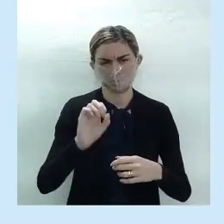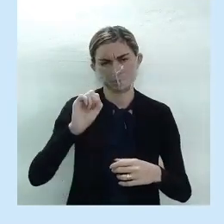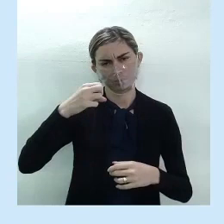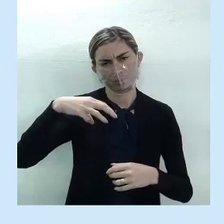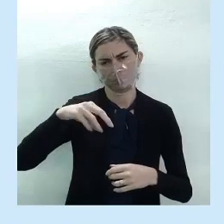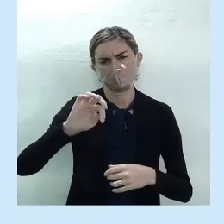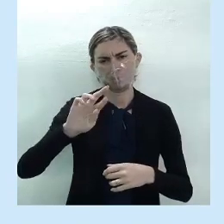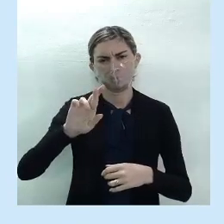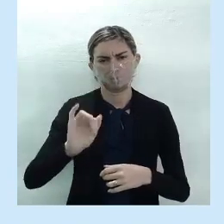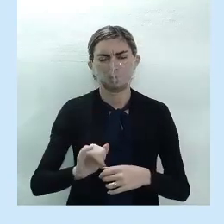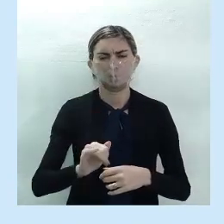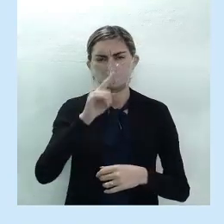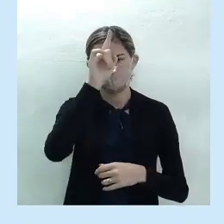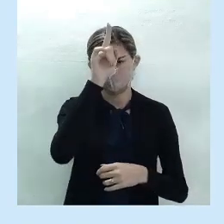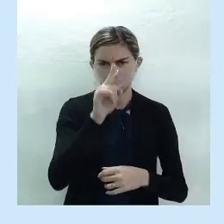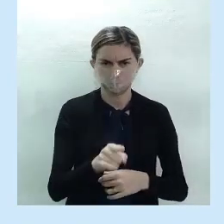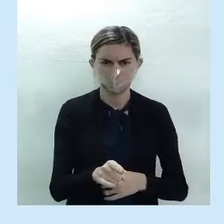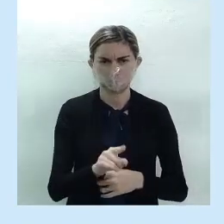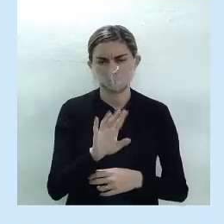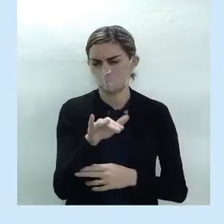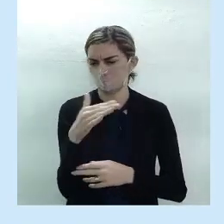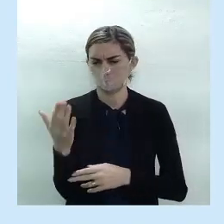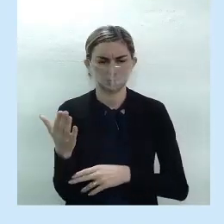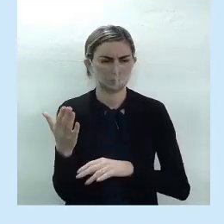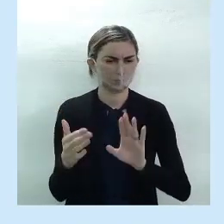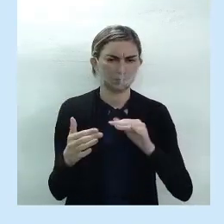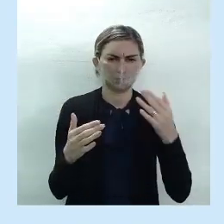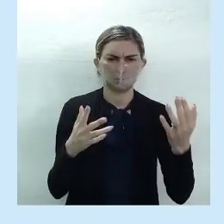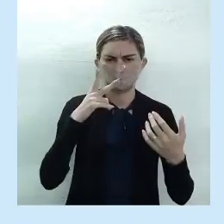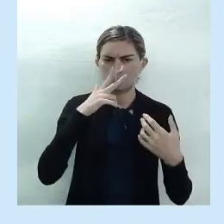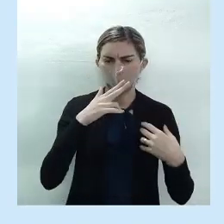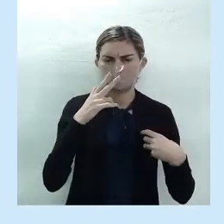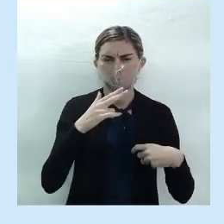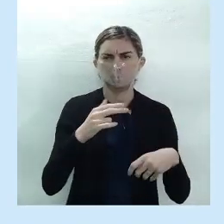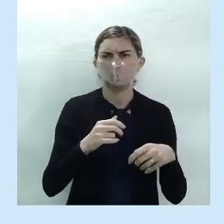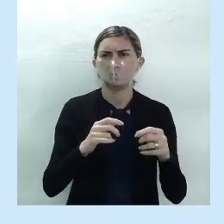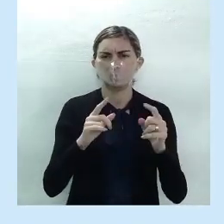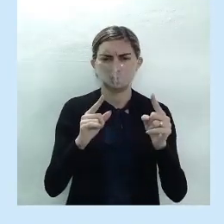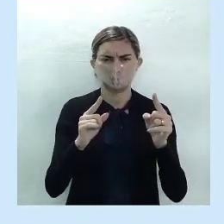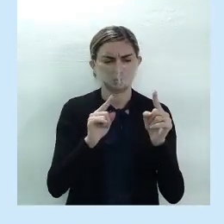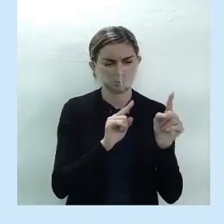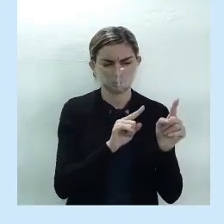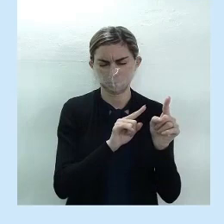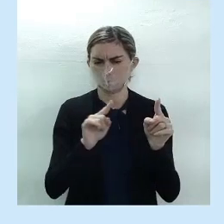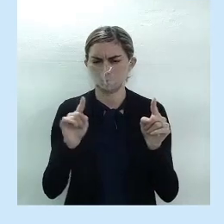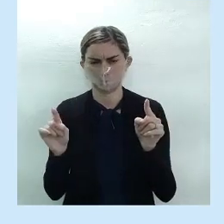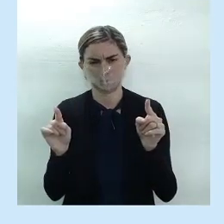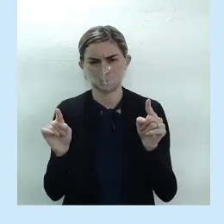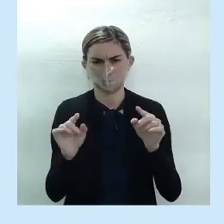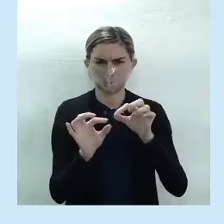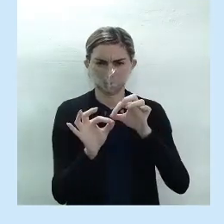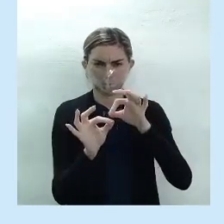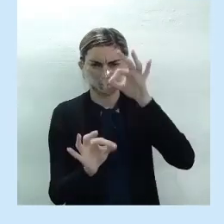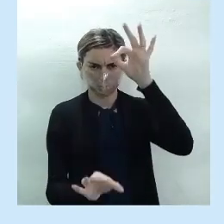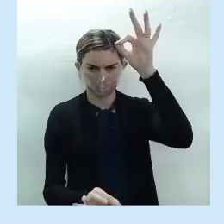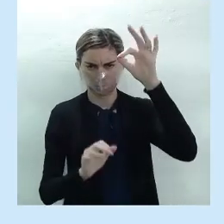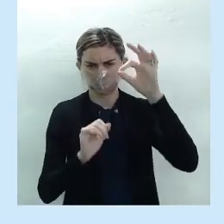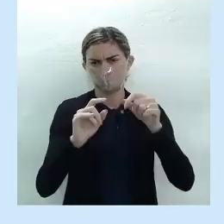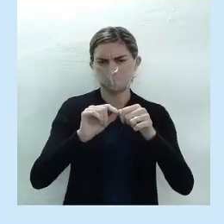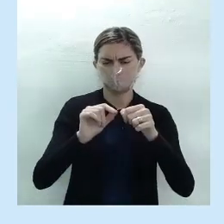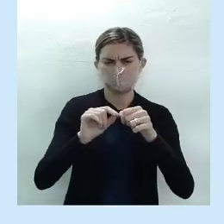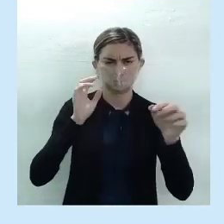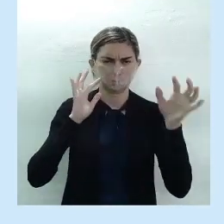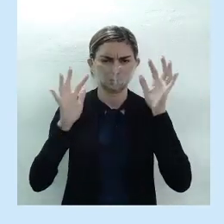Então, ó, o ponto que tem de um lado tem a mesma distância, até o eixo de simetria tem uma distância. Se eu fizer a